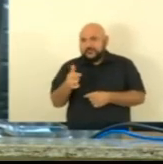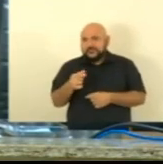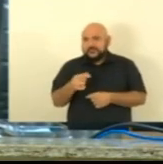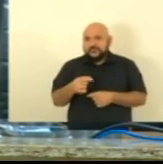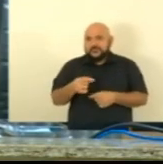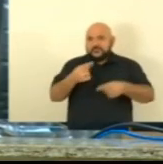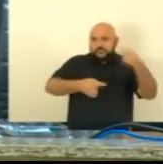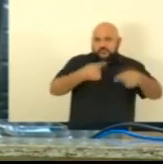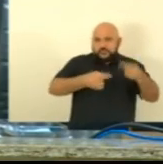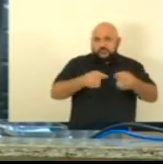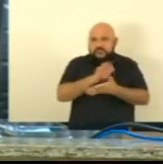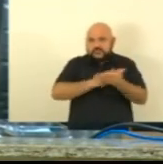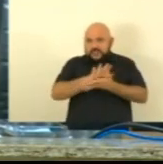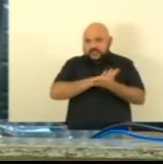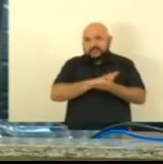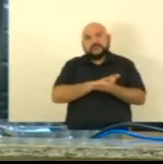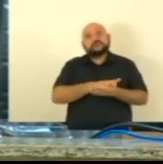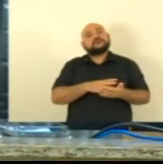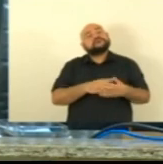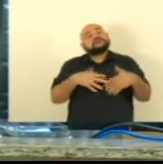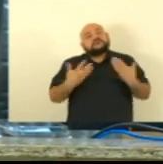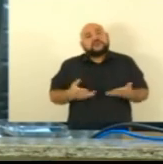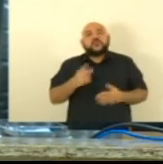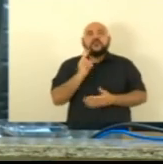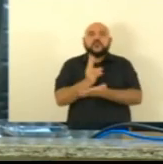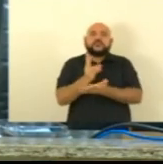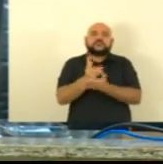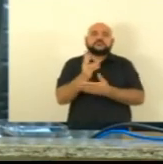as matérias seguem para as comissões.